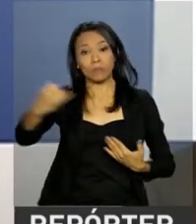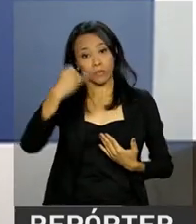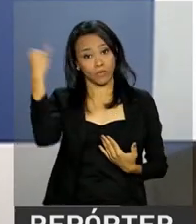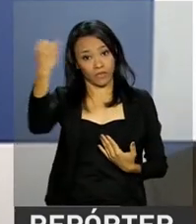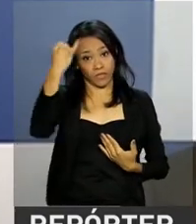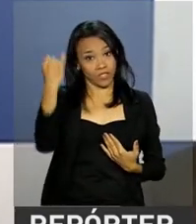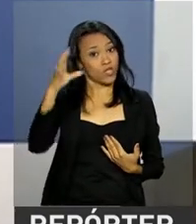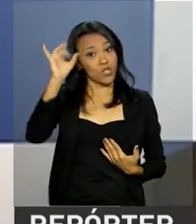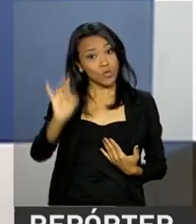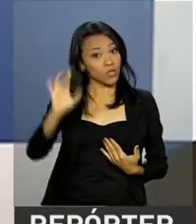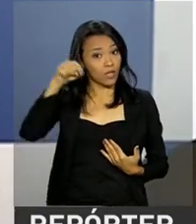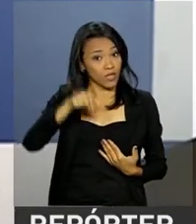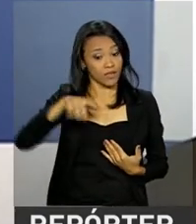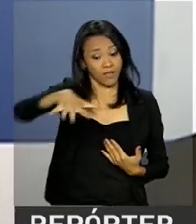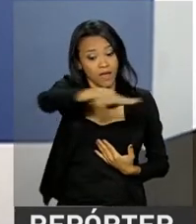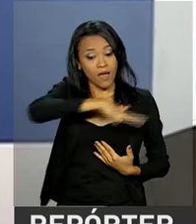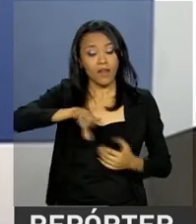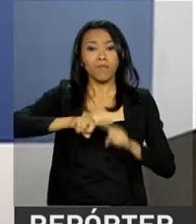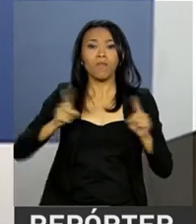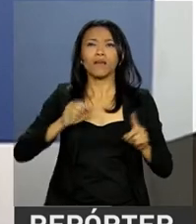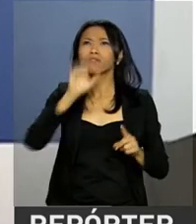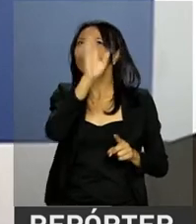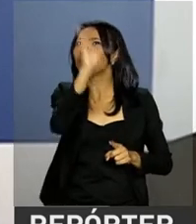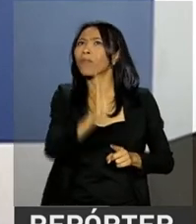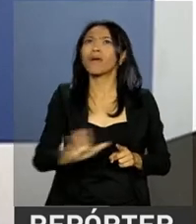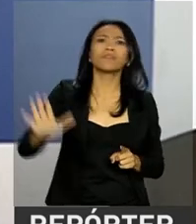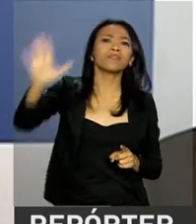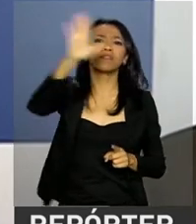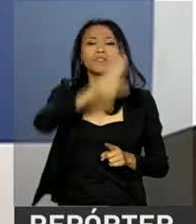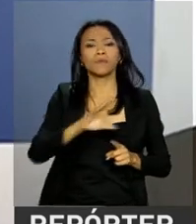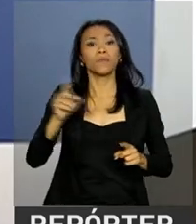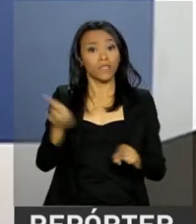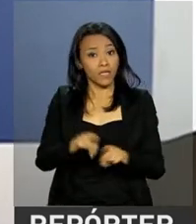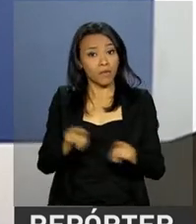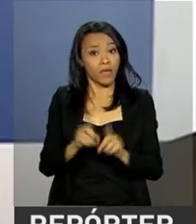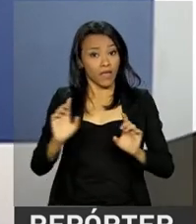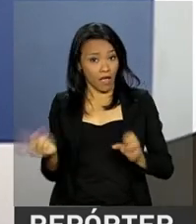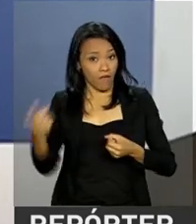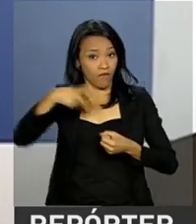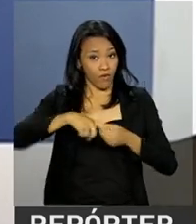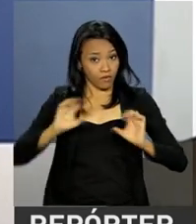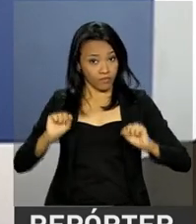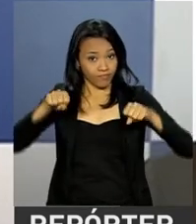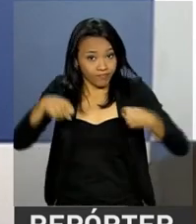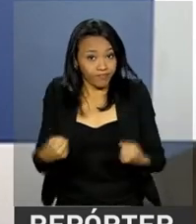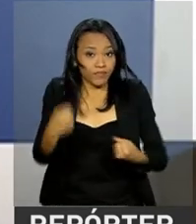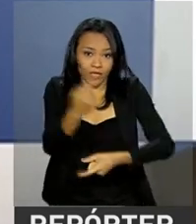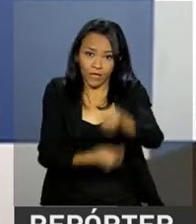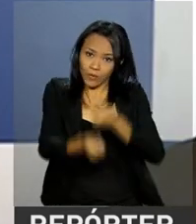só desse setor, mas do país como um todo. E a retomada da economia de uma forma mais robusta.